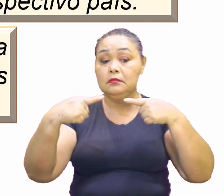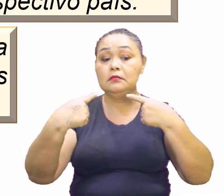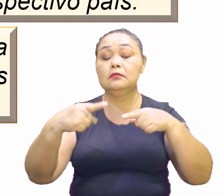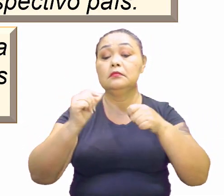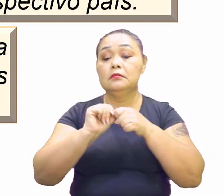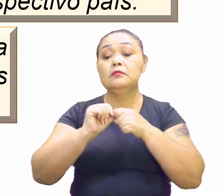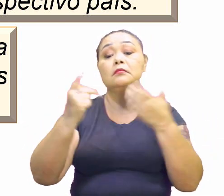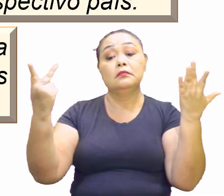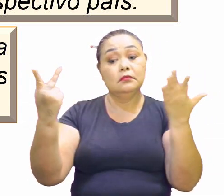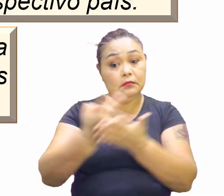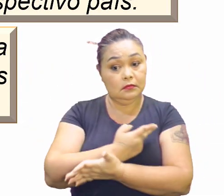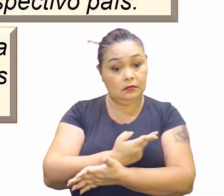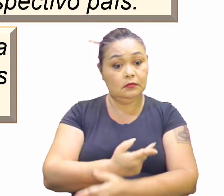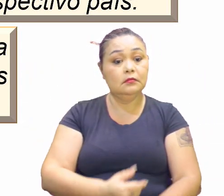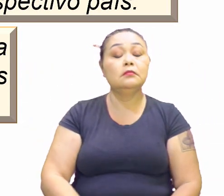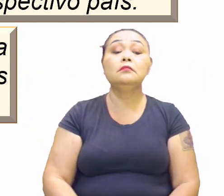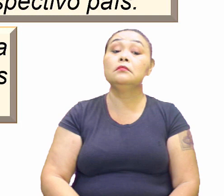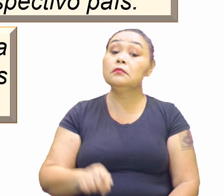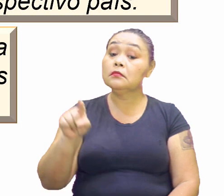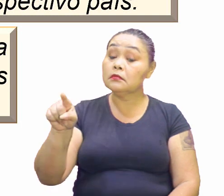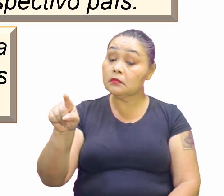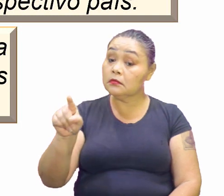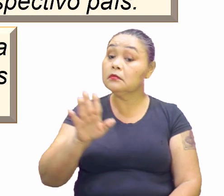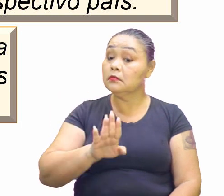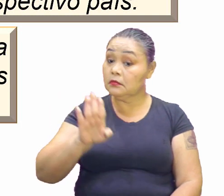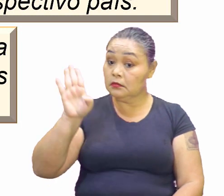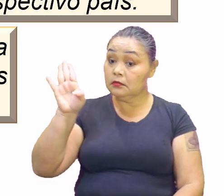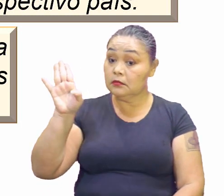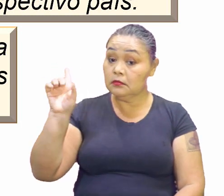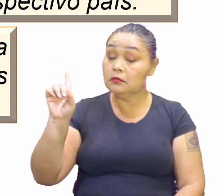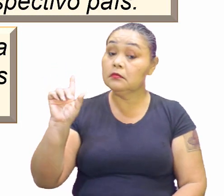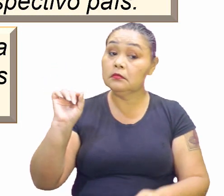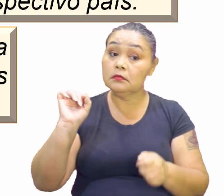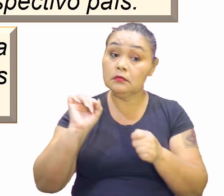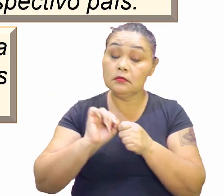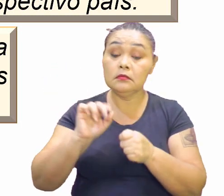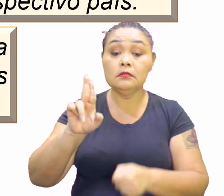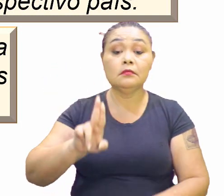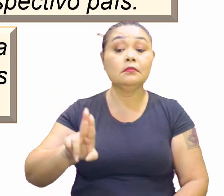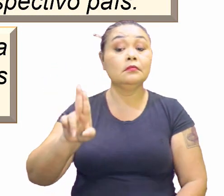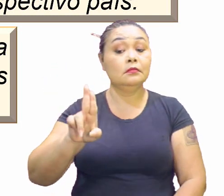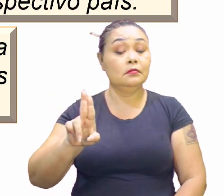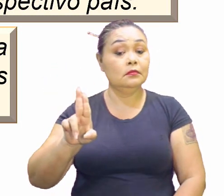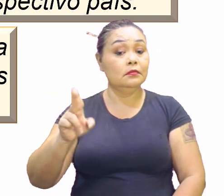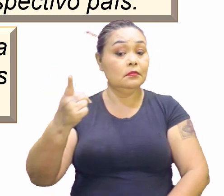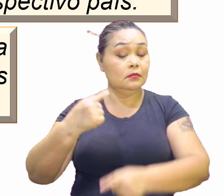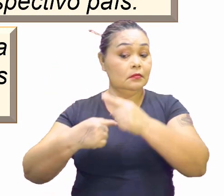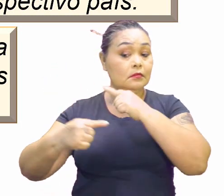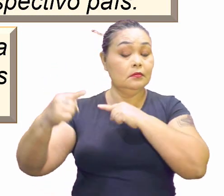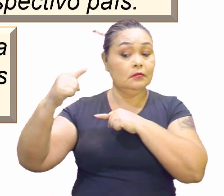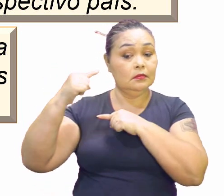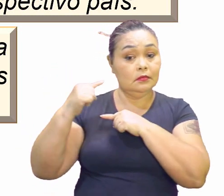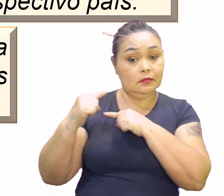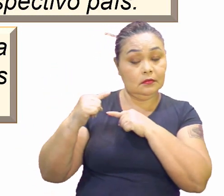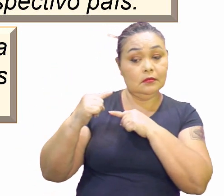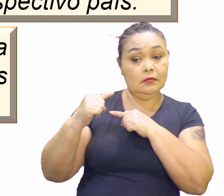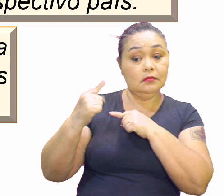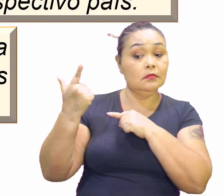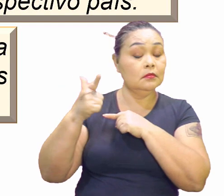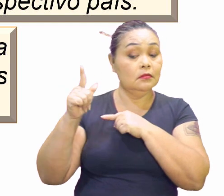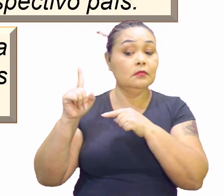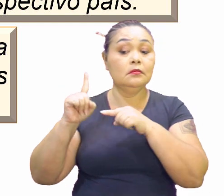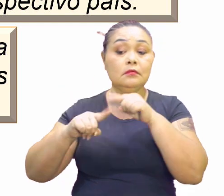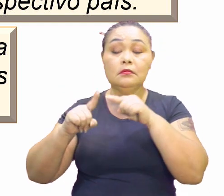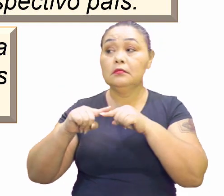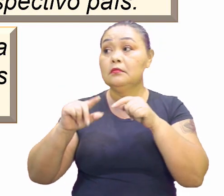manifestações correntes. Então, já aqui o candidato, ele fez uso o quê? Lá de um outro ponto, né? Outro objeto